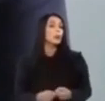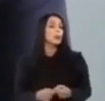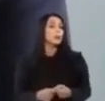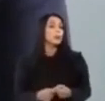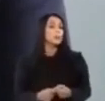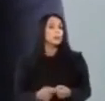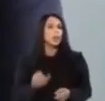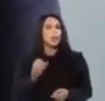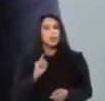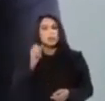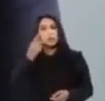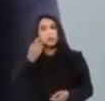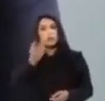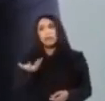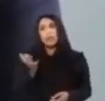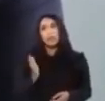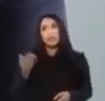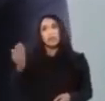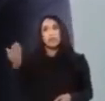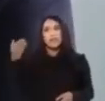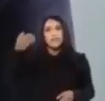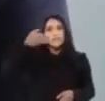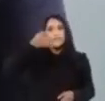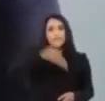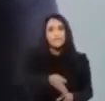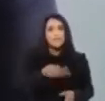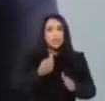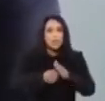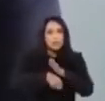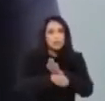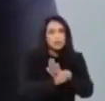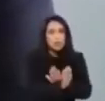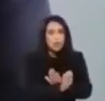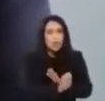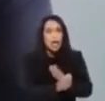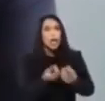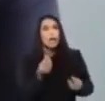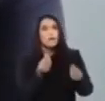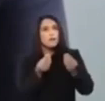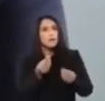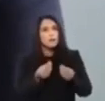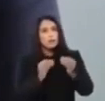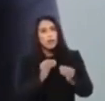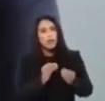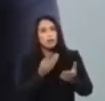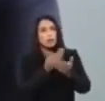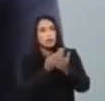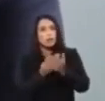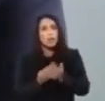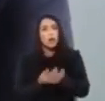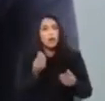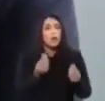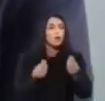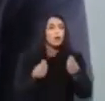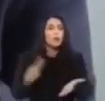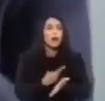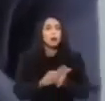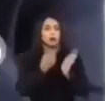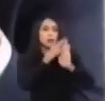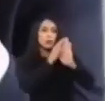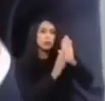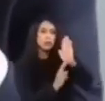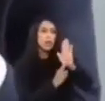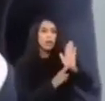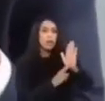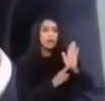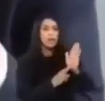se animar a entrar no país, estudar o seu sistema tributário, estudar a sua regulação, estudar as suas regras para